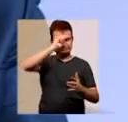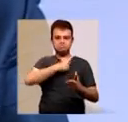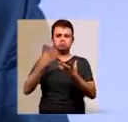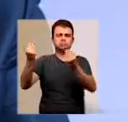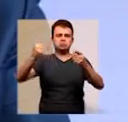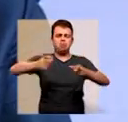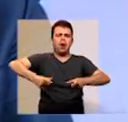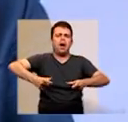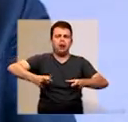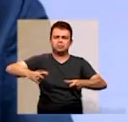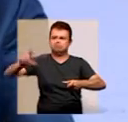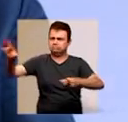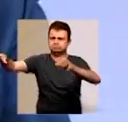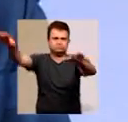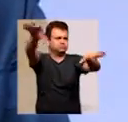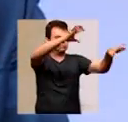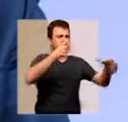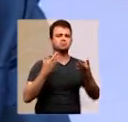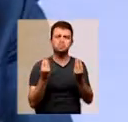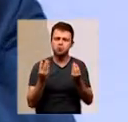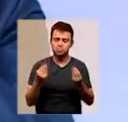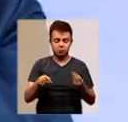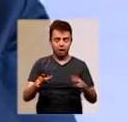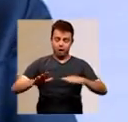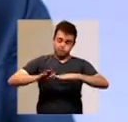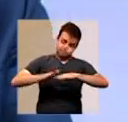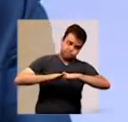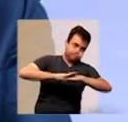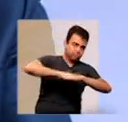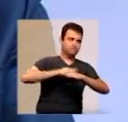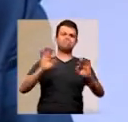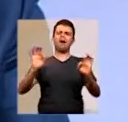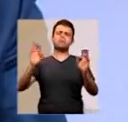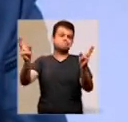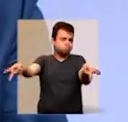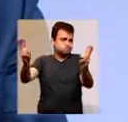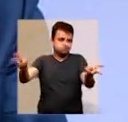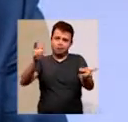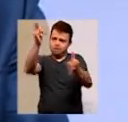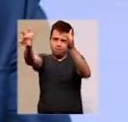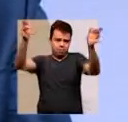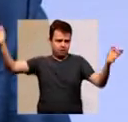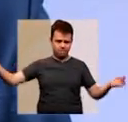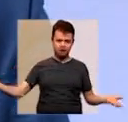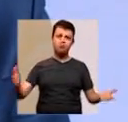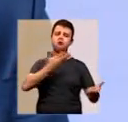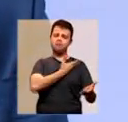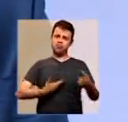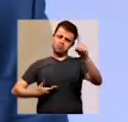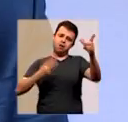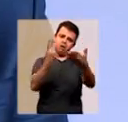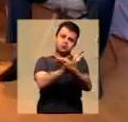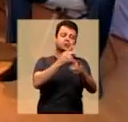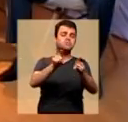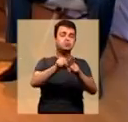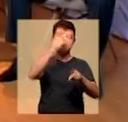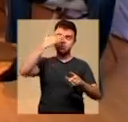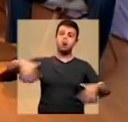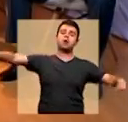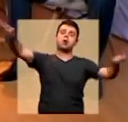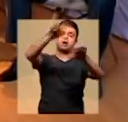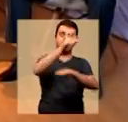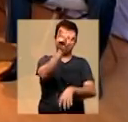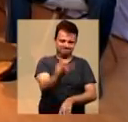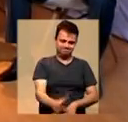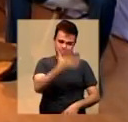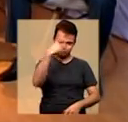infelizmente, em Rio Preto, e os buracos ficam abertos. Então, o poder público tem responsabilidade, mas acho que todos têm. Principalmente o